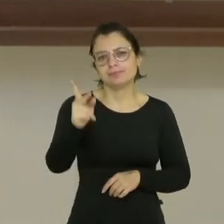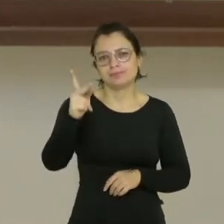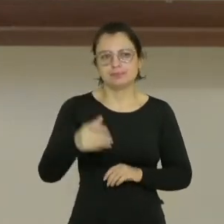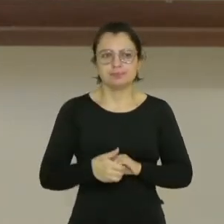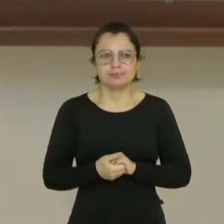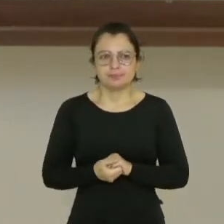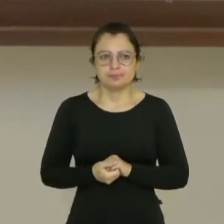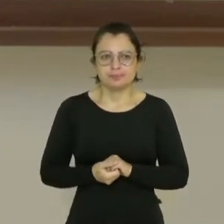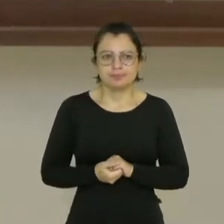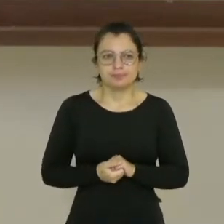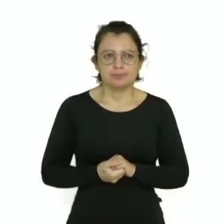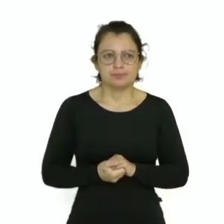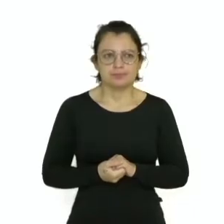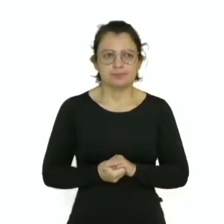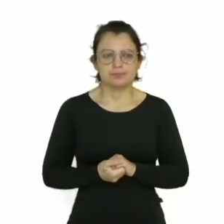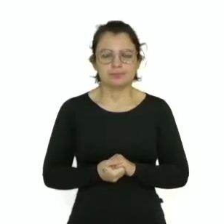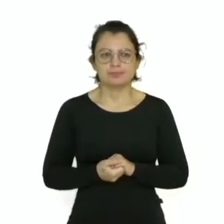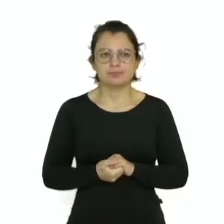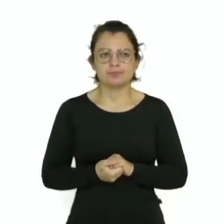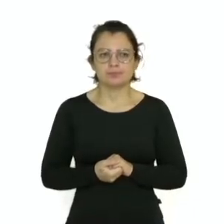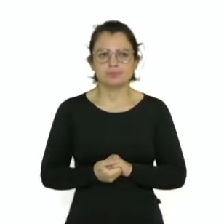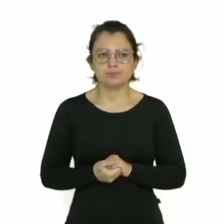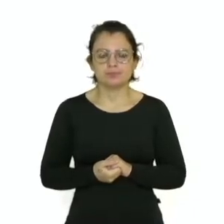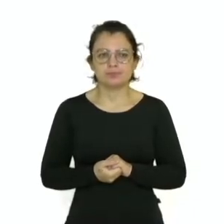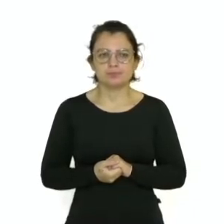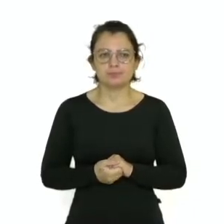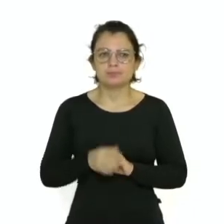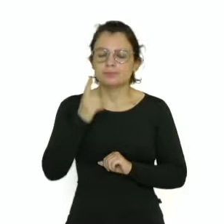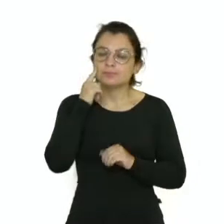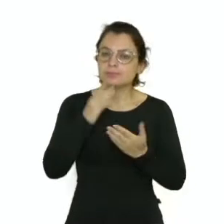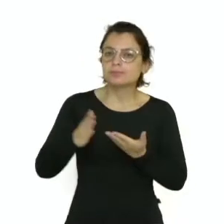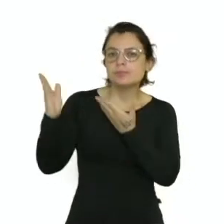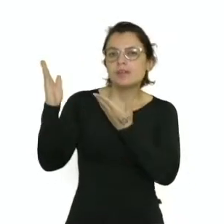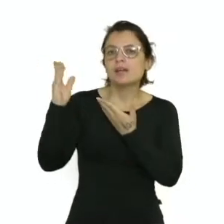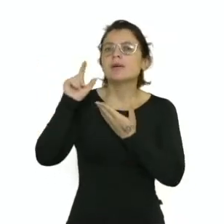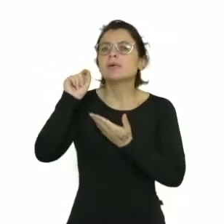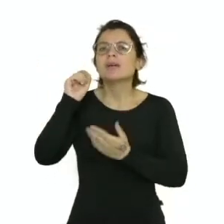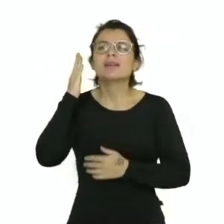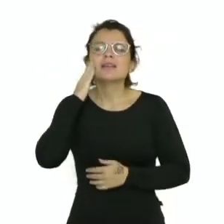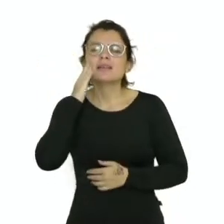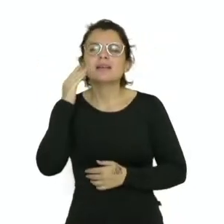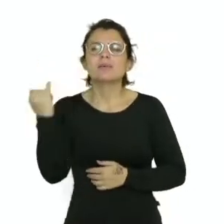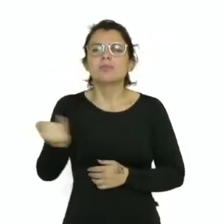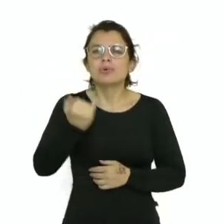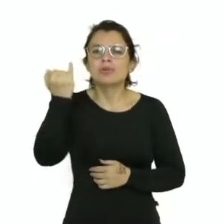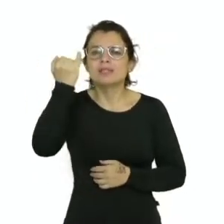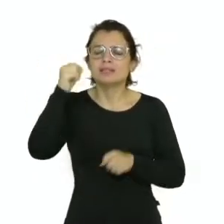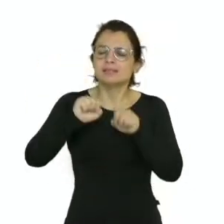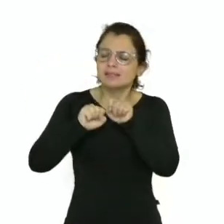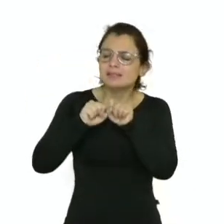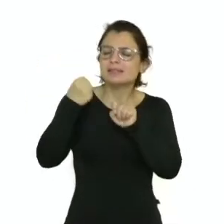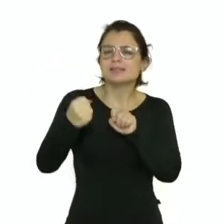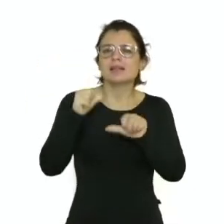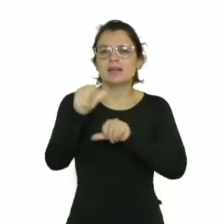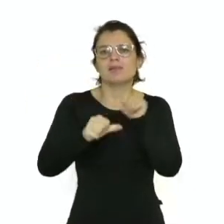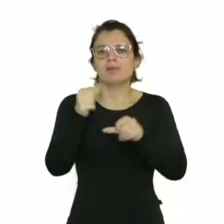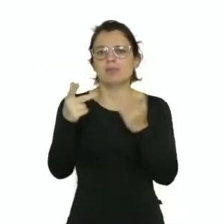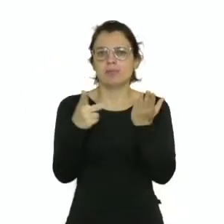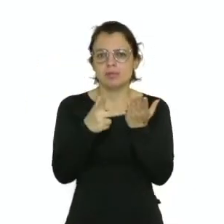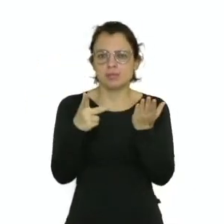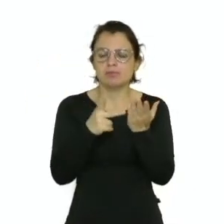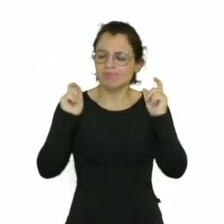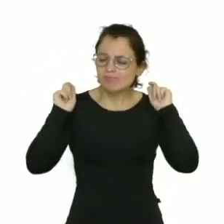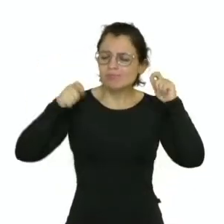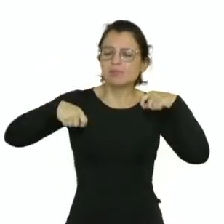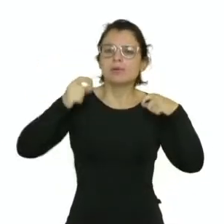tá? Então aqui, compreender a importância da ruptura da reforma protestante